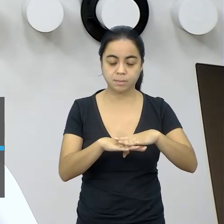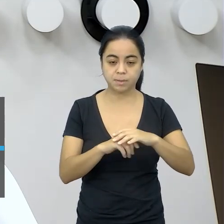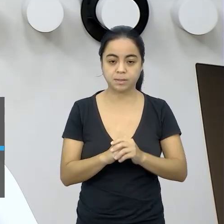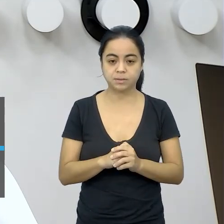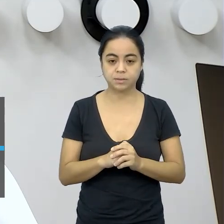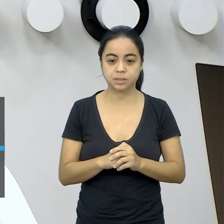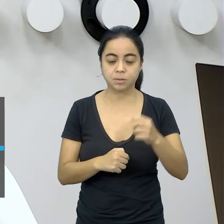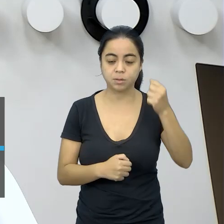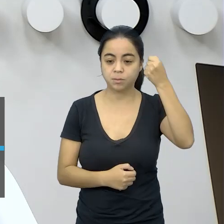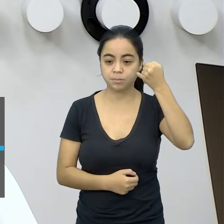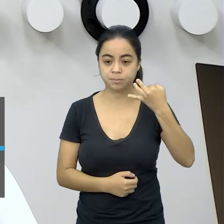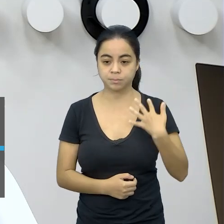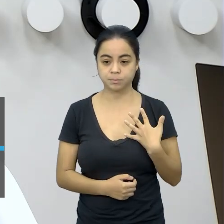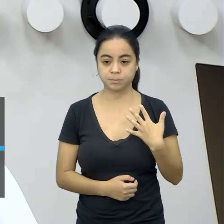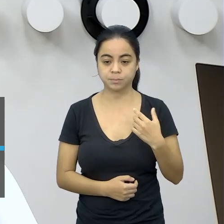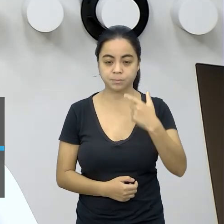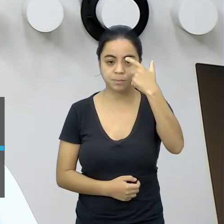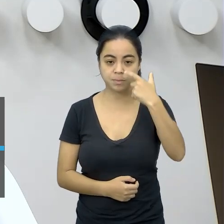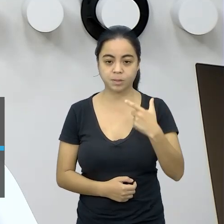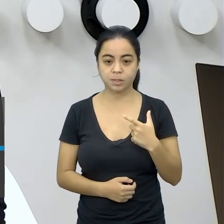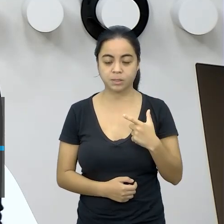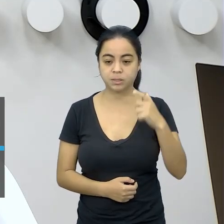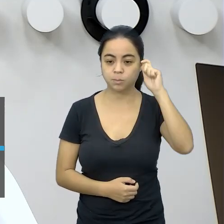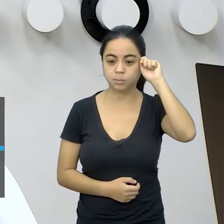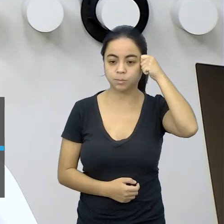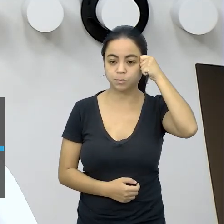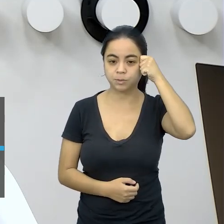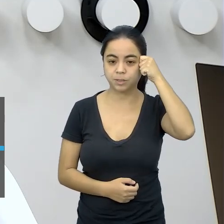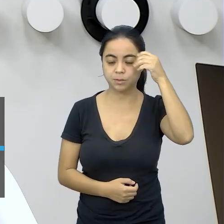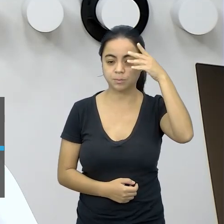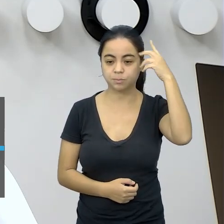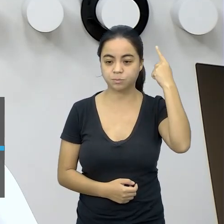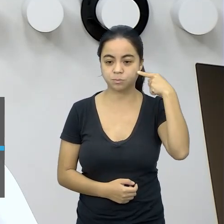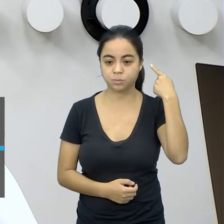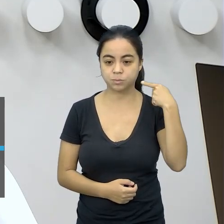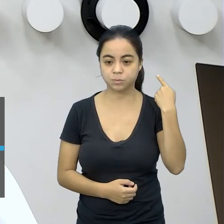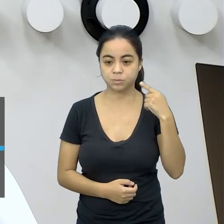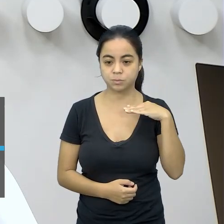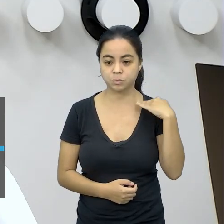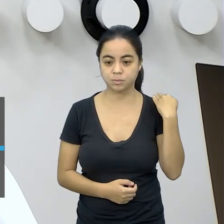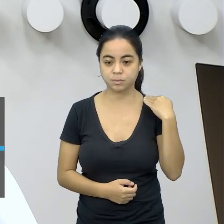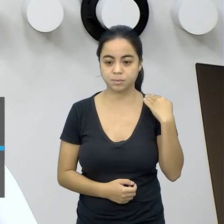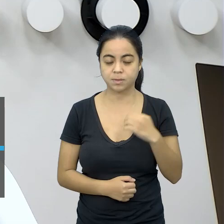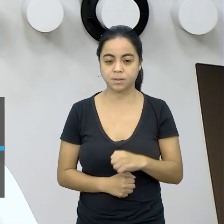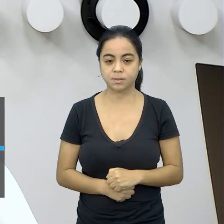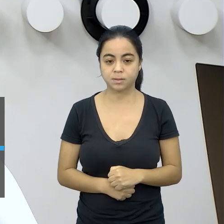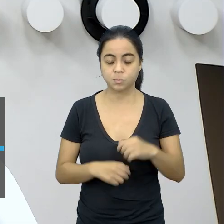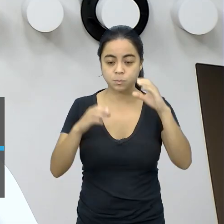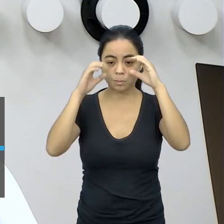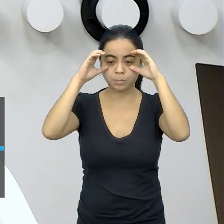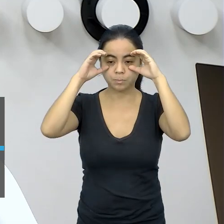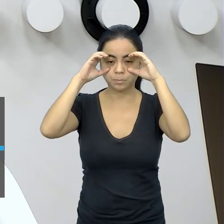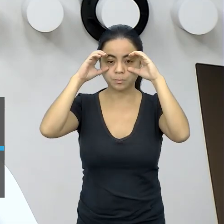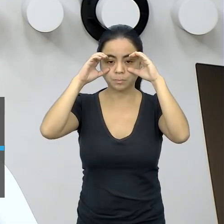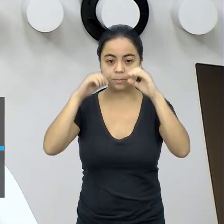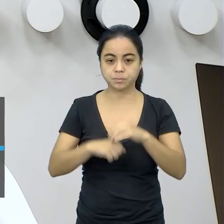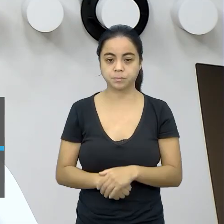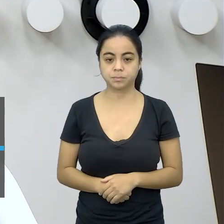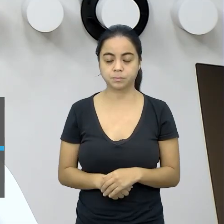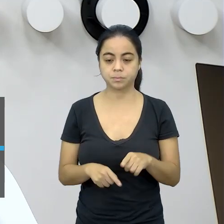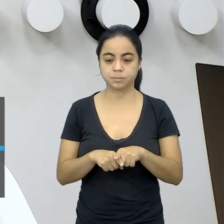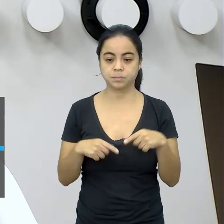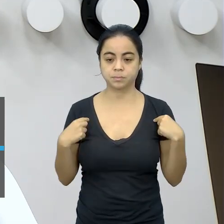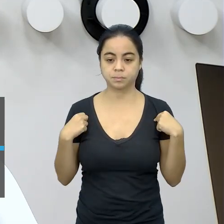a minha autodescrição. Eu sou uma pessoa morena, cabelos curtos pretos, eu estou usando óculos, né, de grau e estou